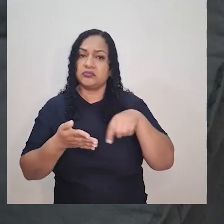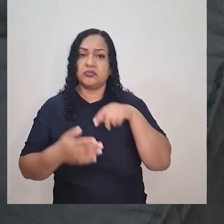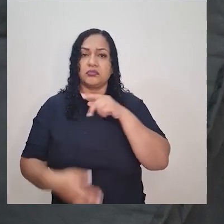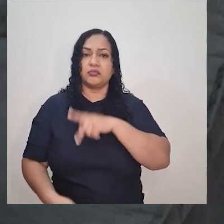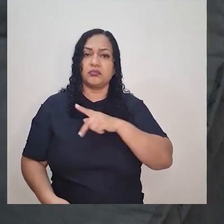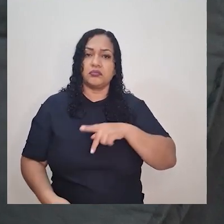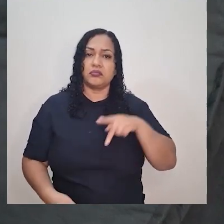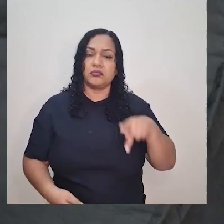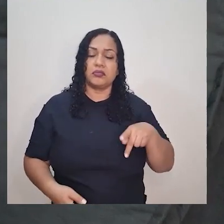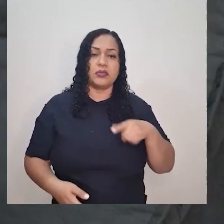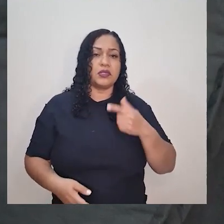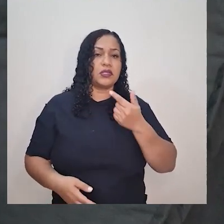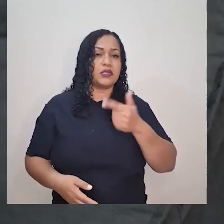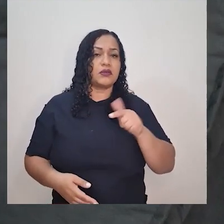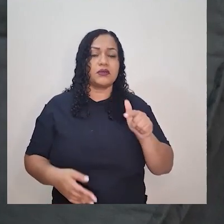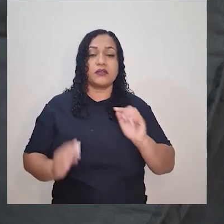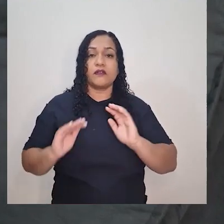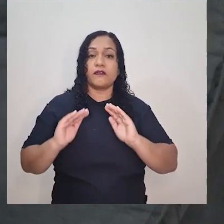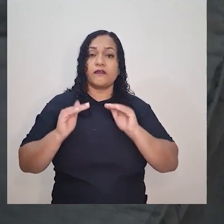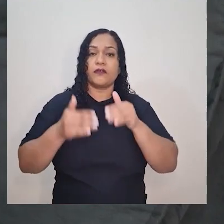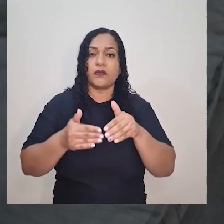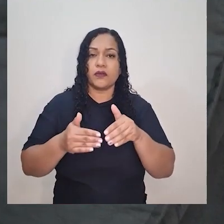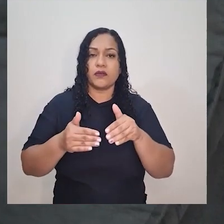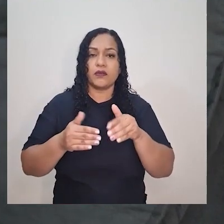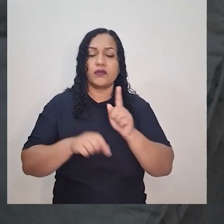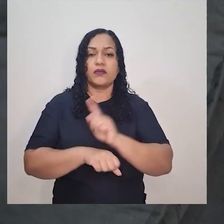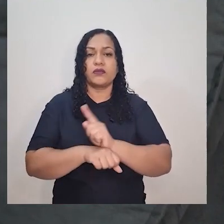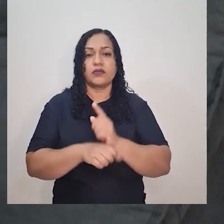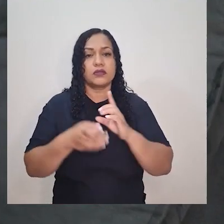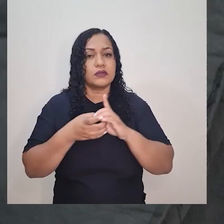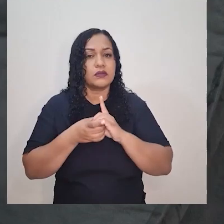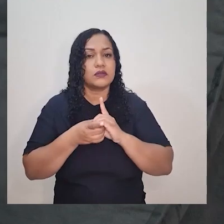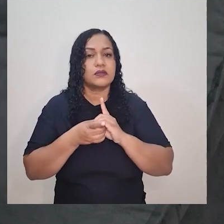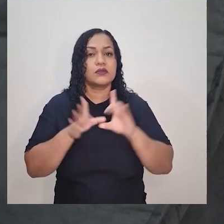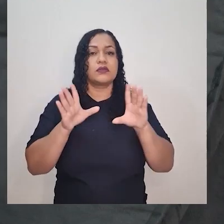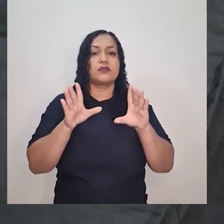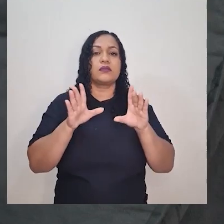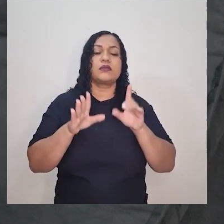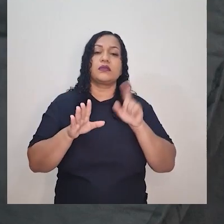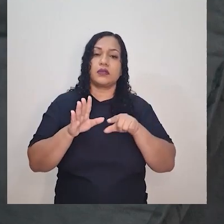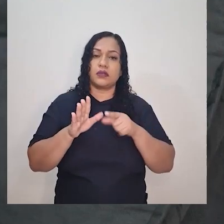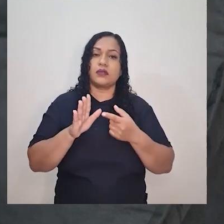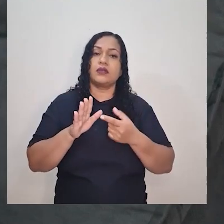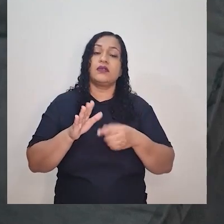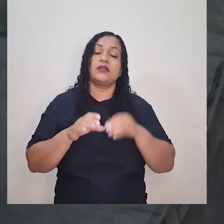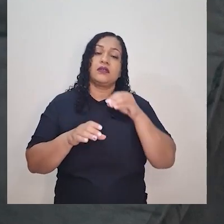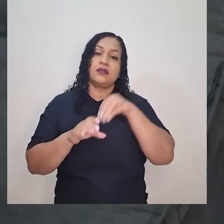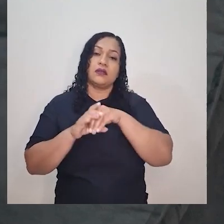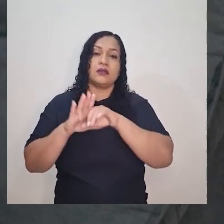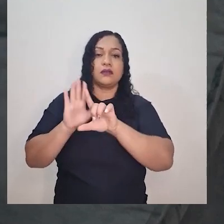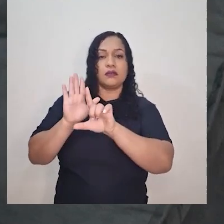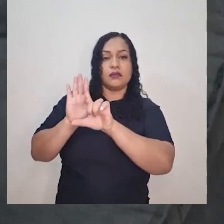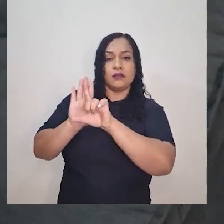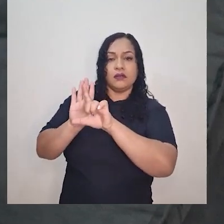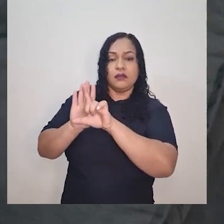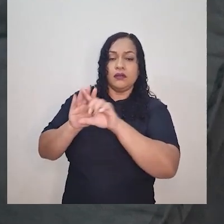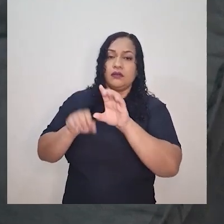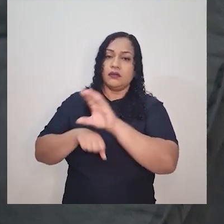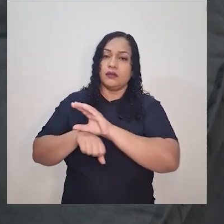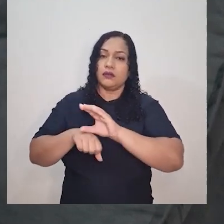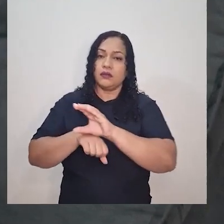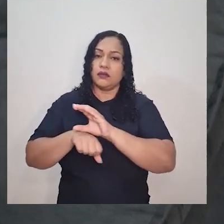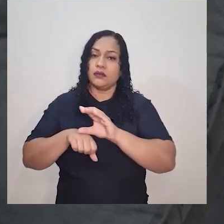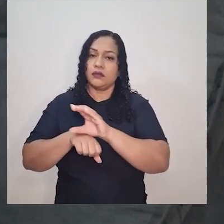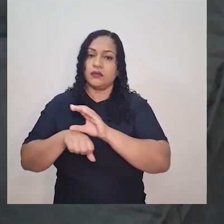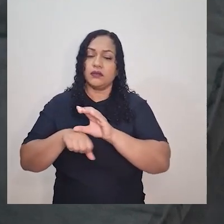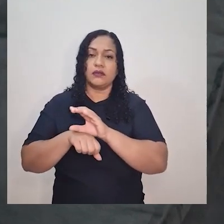político-pedagógico que não seja pautado em princípio da gestão democrática. É um princípio que está previsto tanto na Constituição, né, também